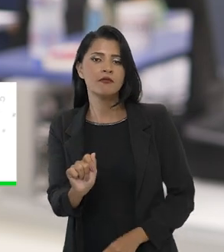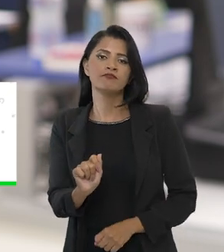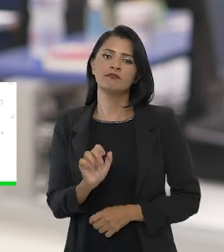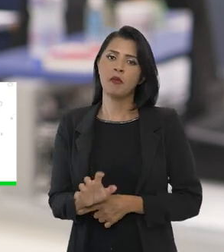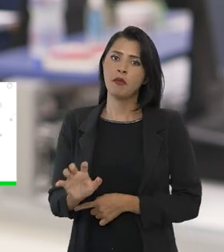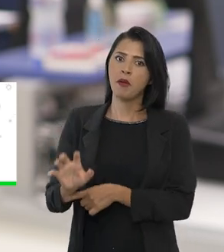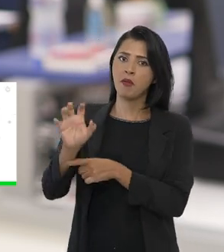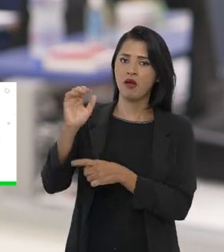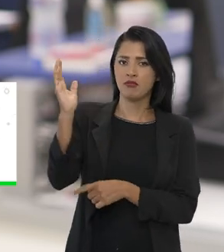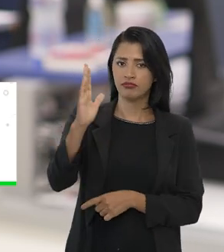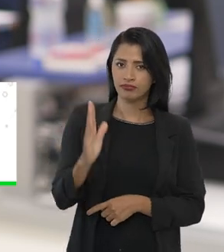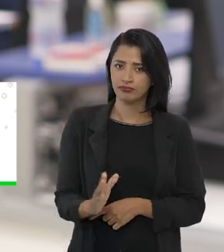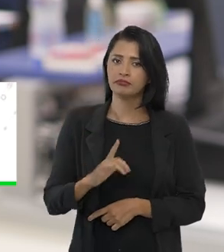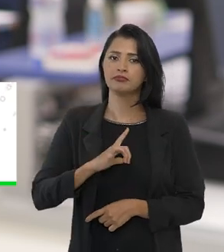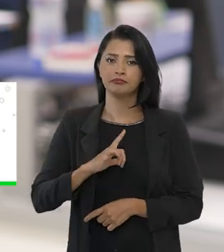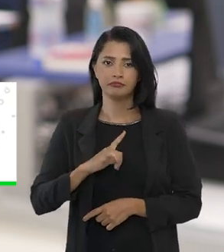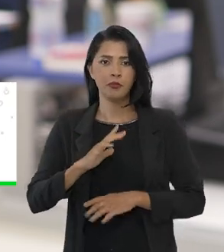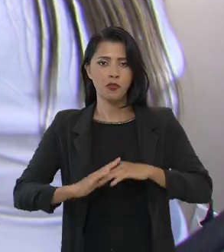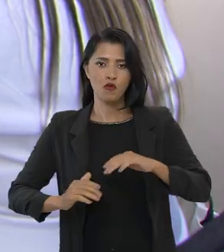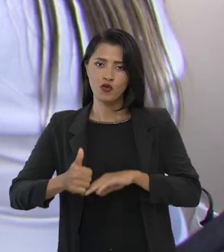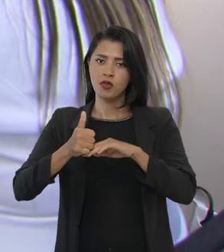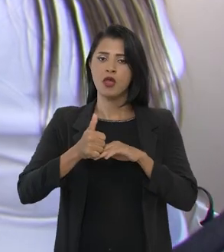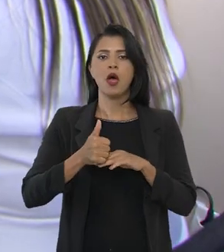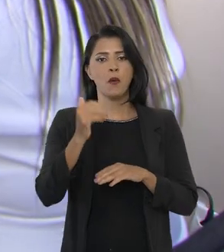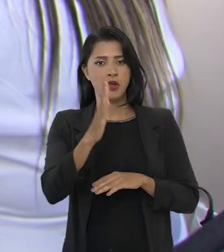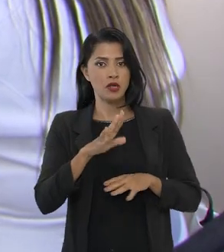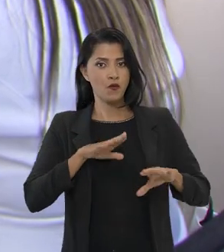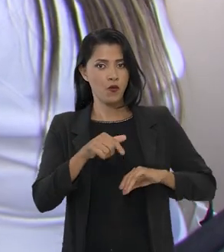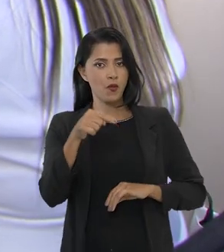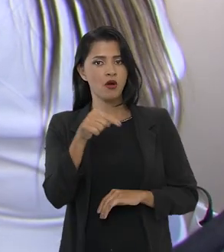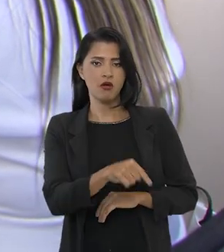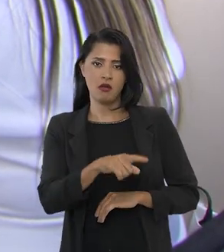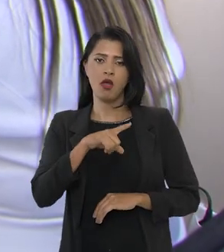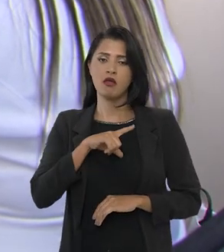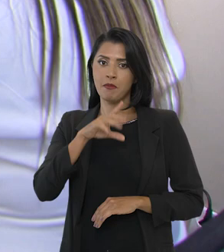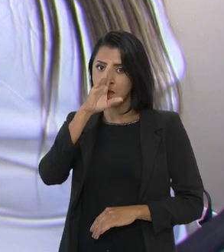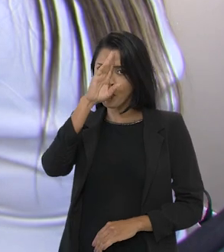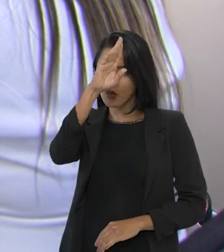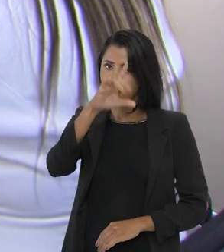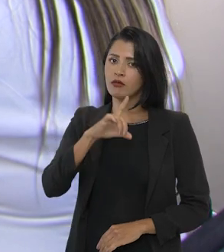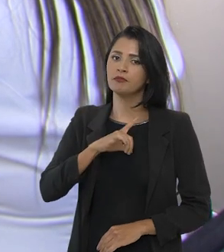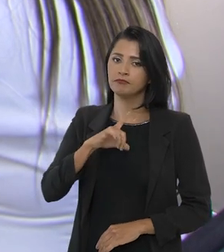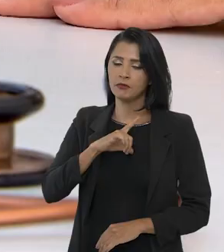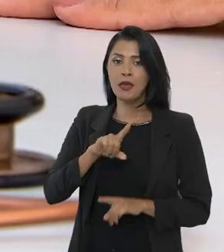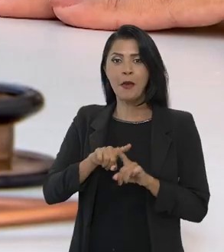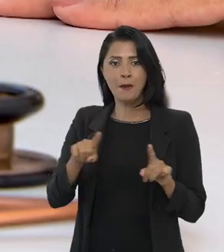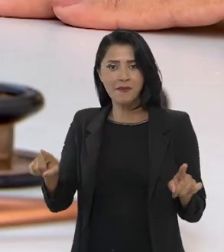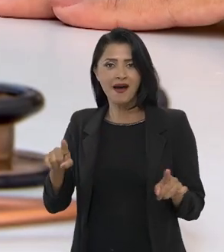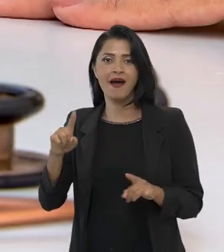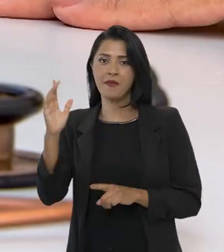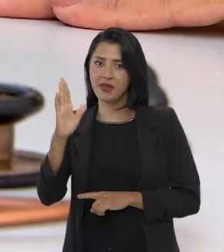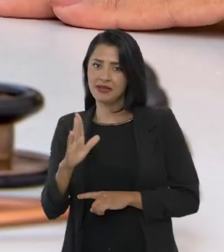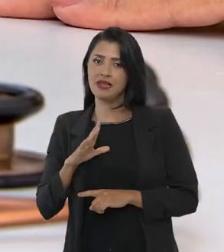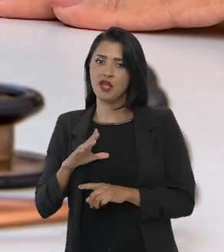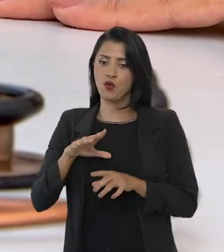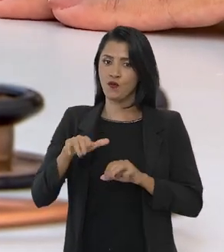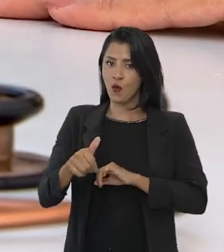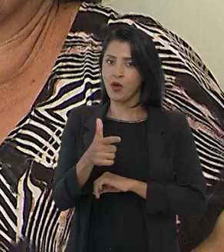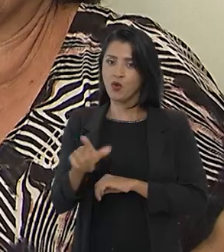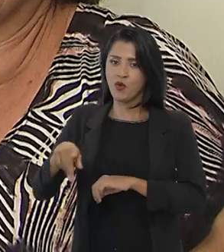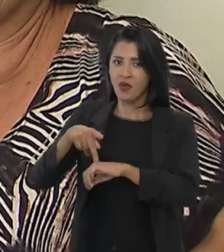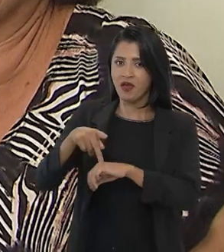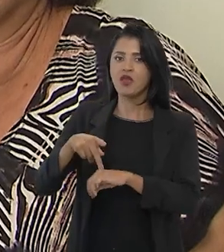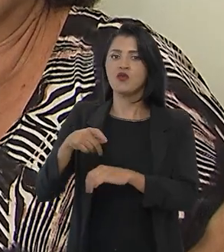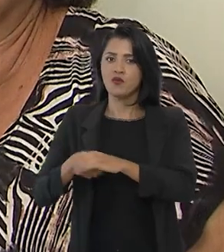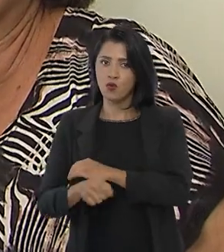5.970 vagas em todas as regiões do Brasil. Profissionais brasileiros formados aqui terão prioridade, mas brasileiros